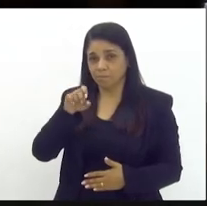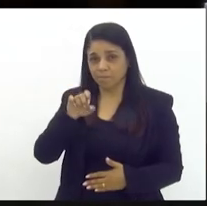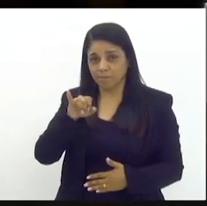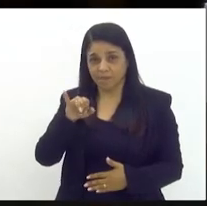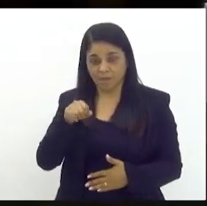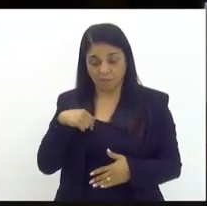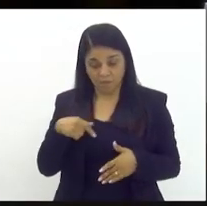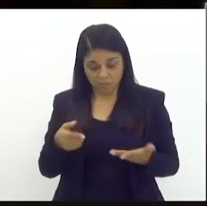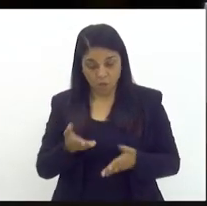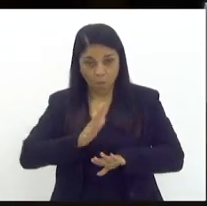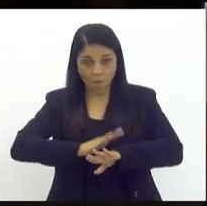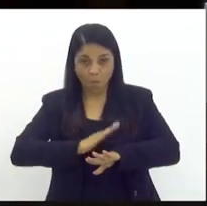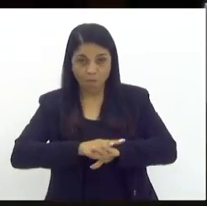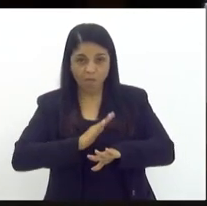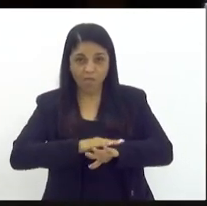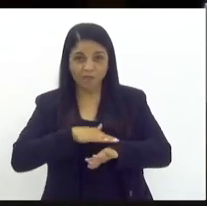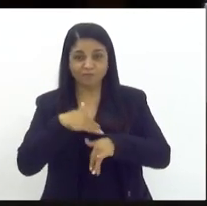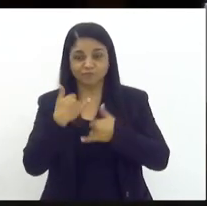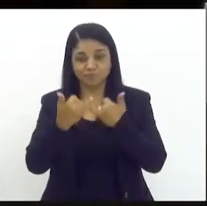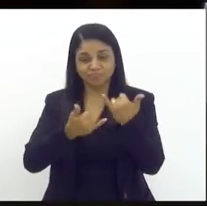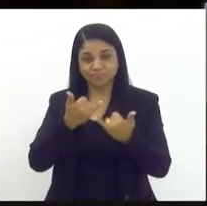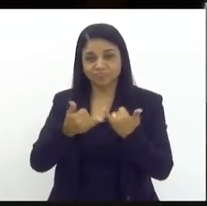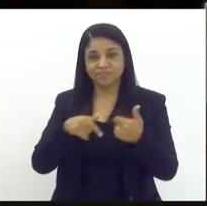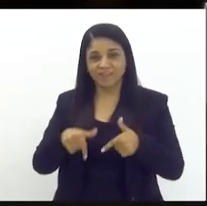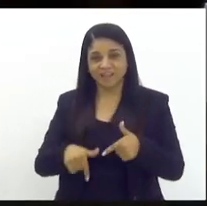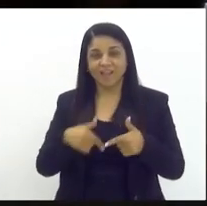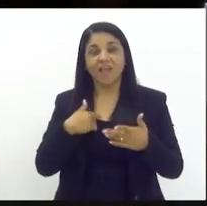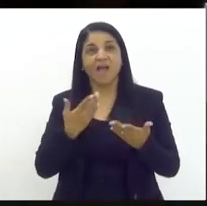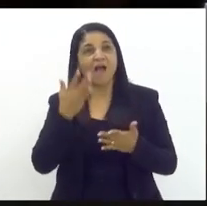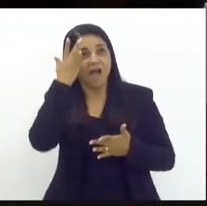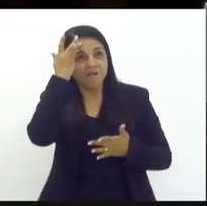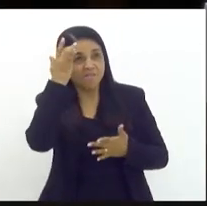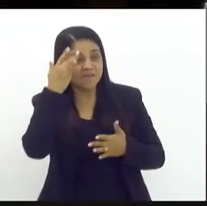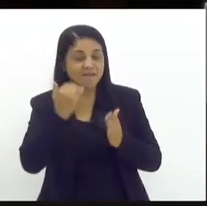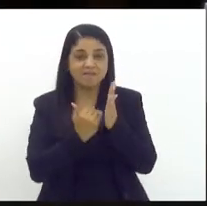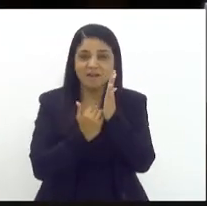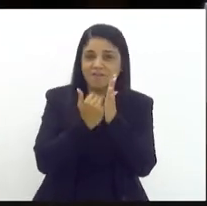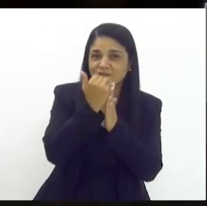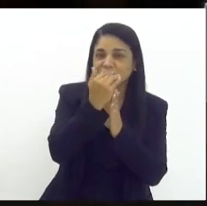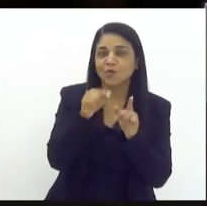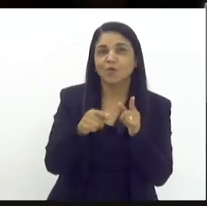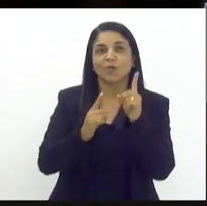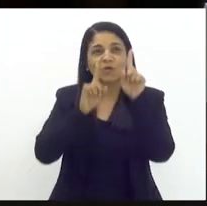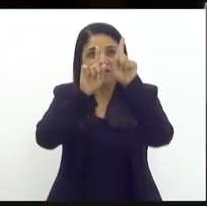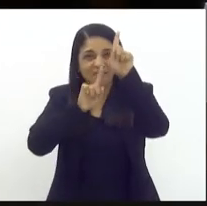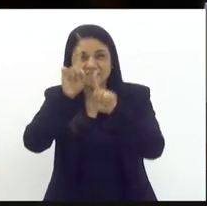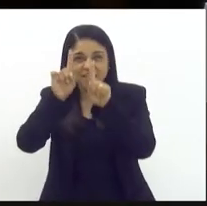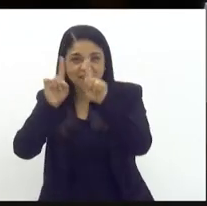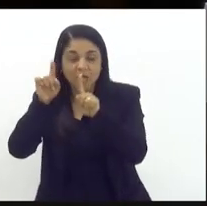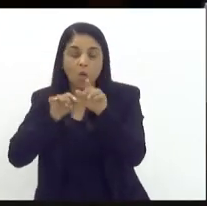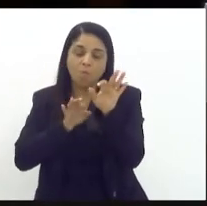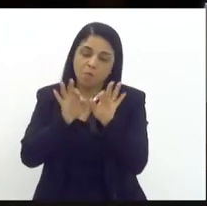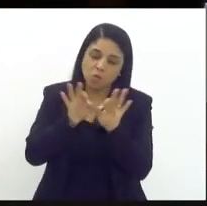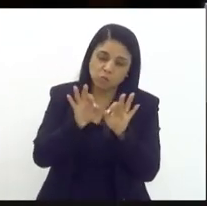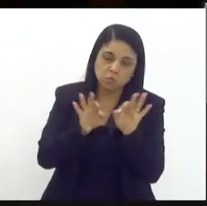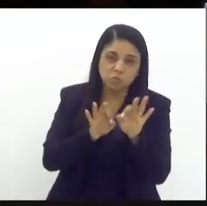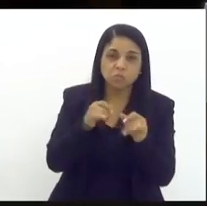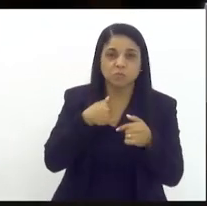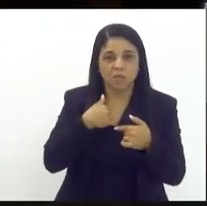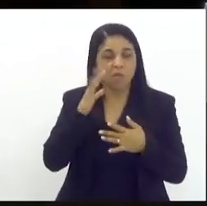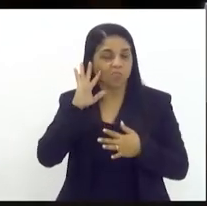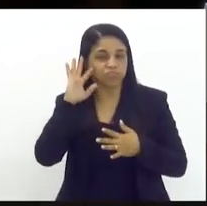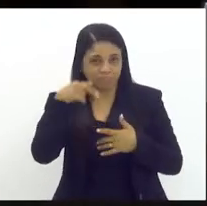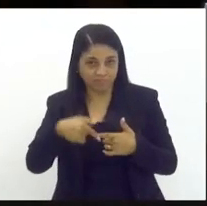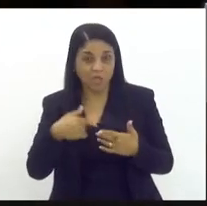é um momento de lazer para mim porque amanhã eu tô cuidando de elevador perícia médica contratos de licitações então eu vou pedir para os amigos fazer